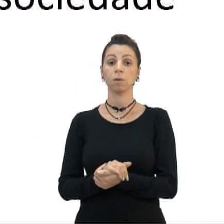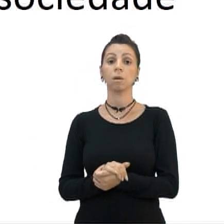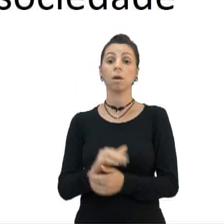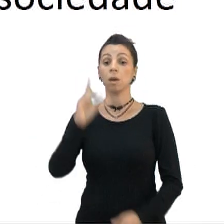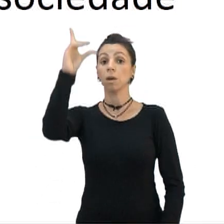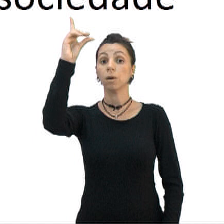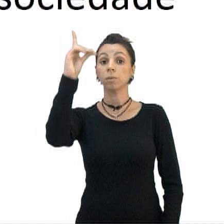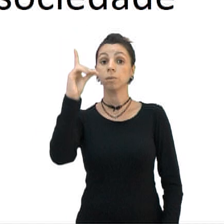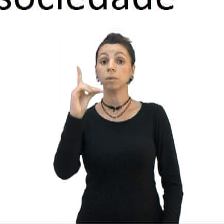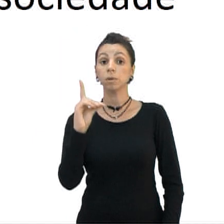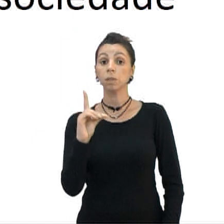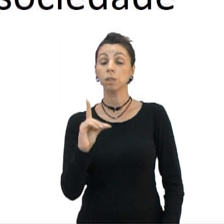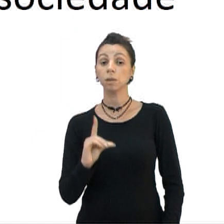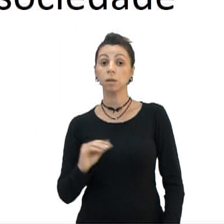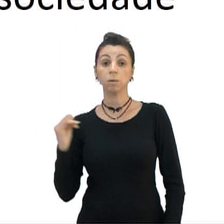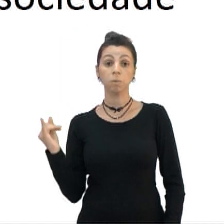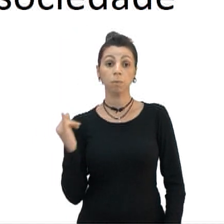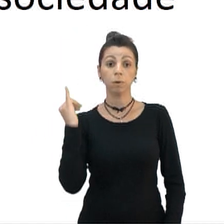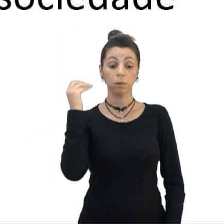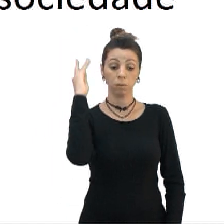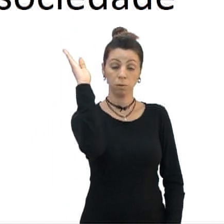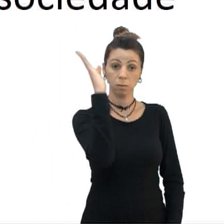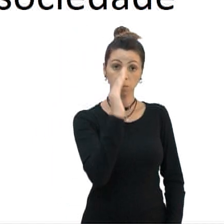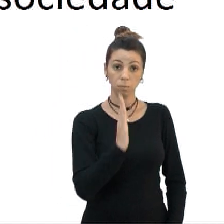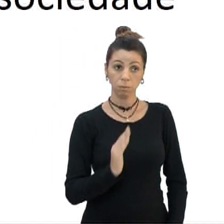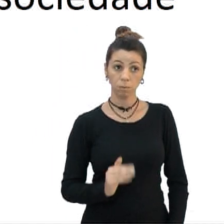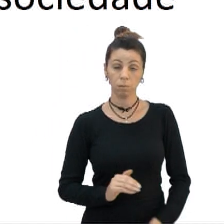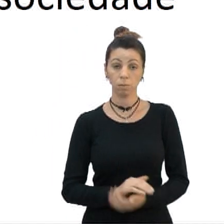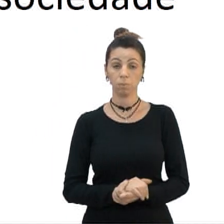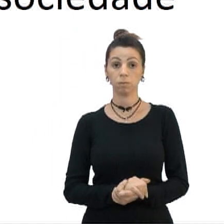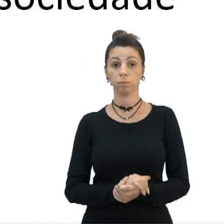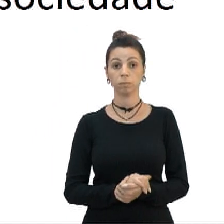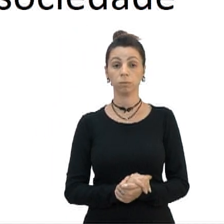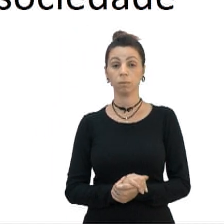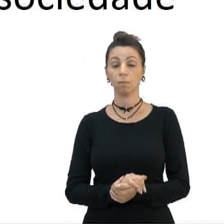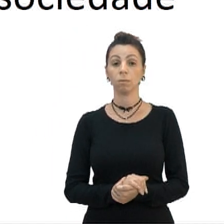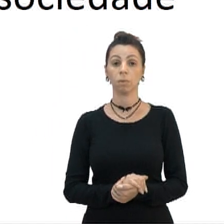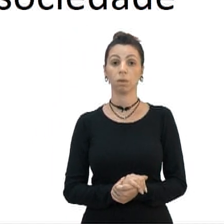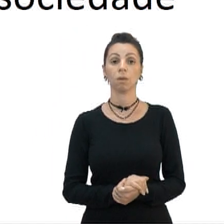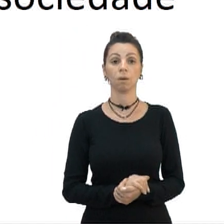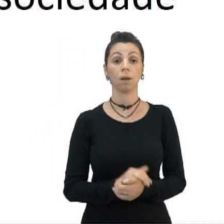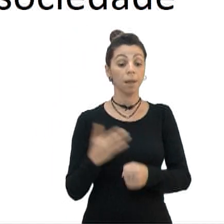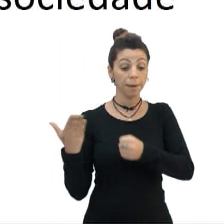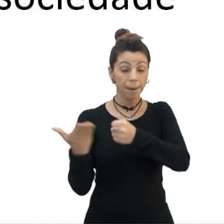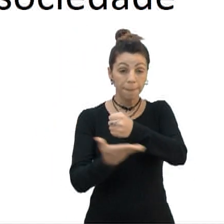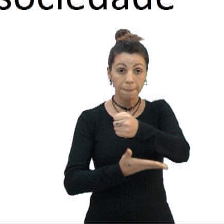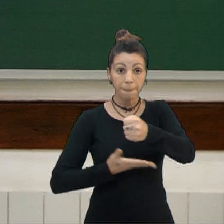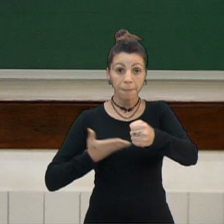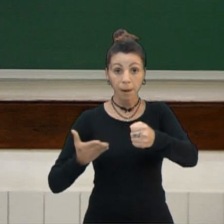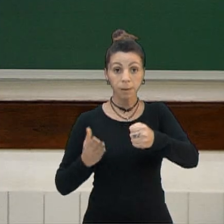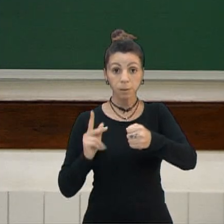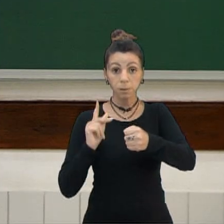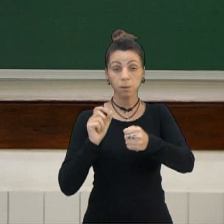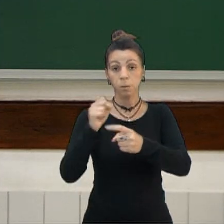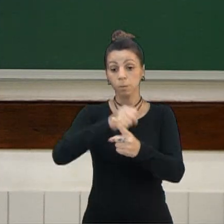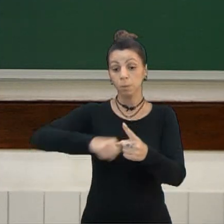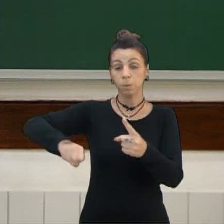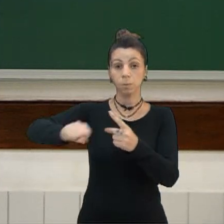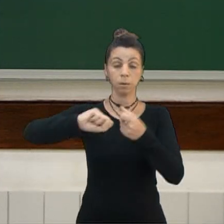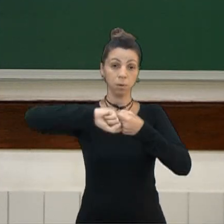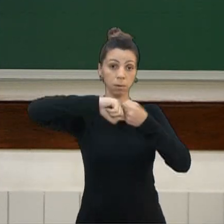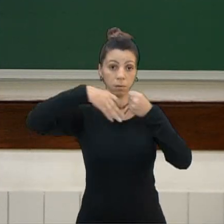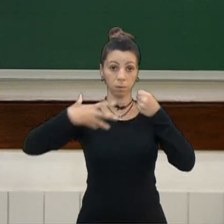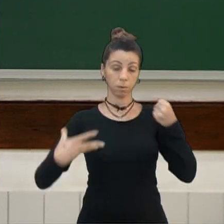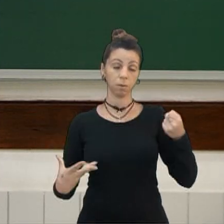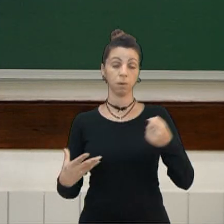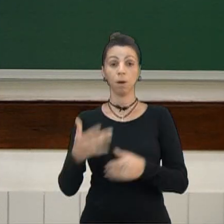no Brasil e um dos pilares de uma sociedade democrática. Então, a pessoa tem o direito, né, de ter essa liberdade.